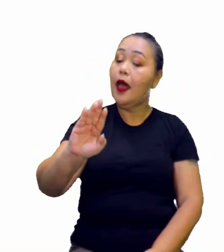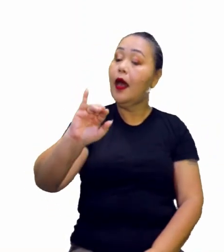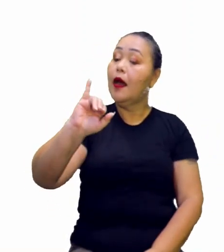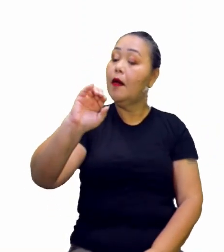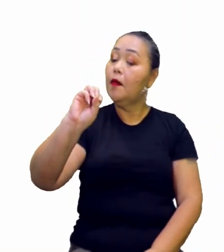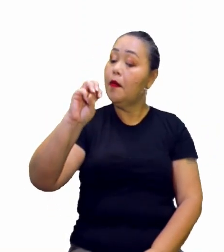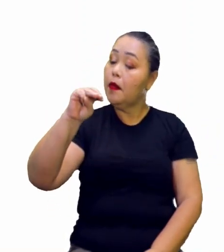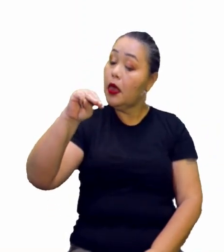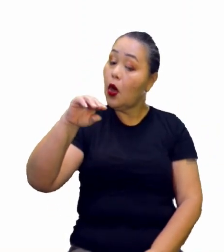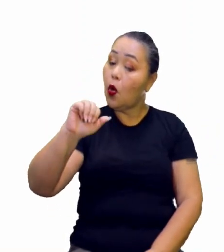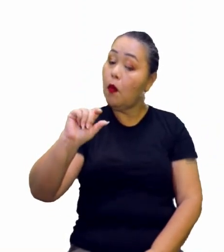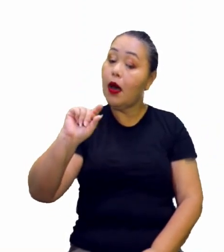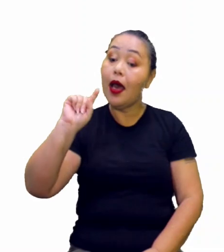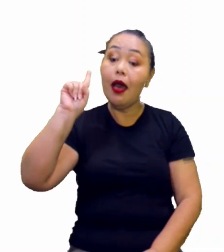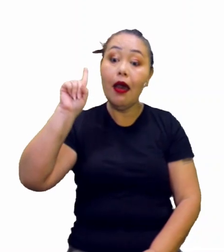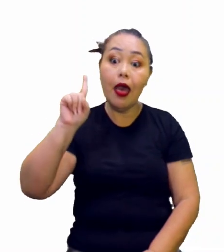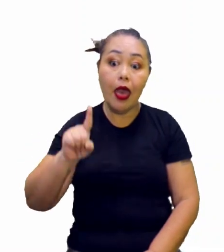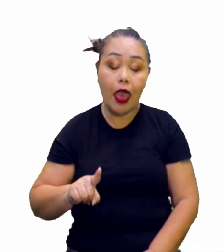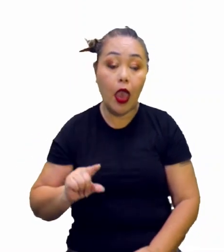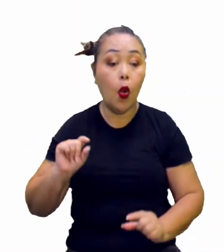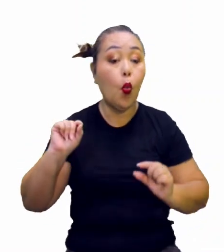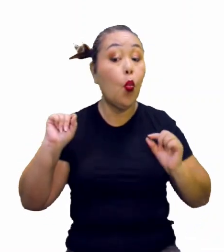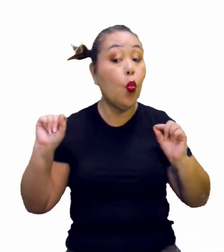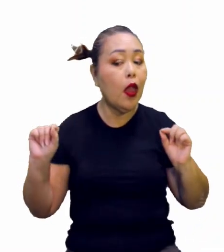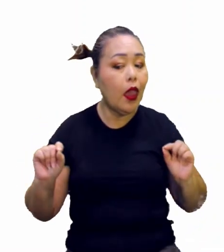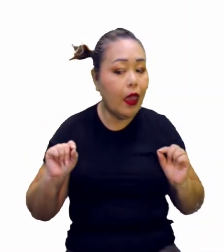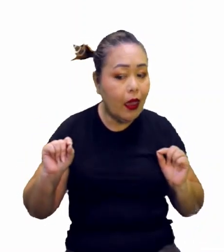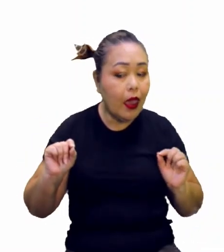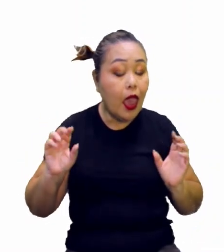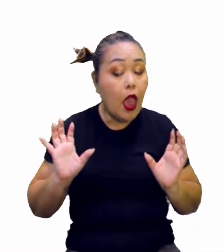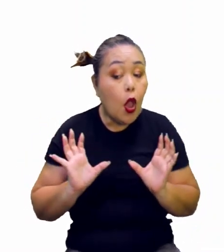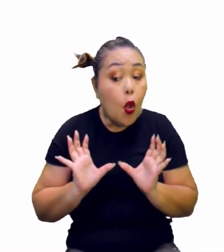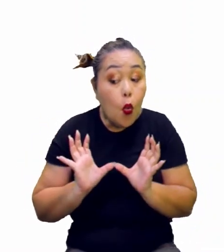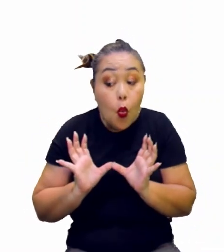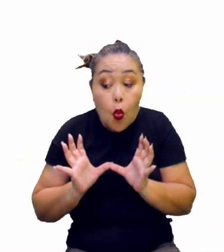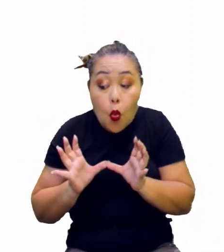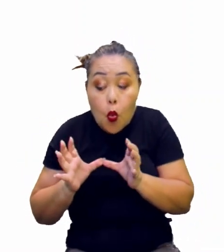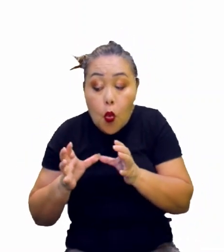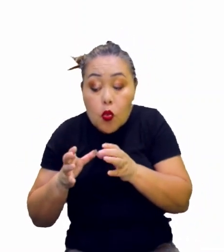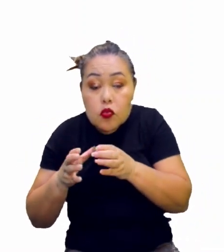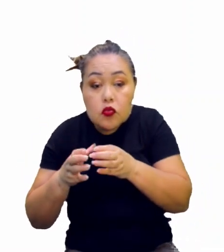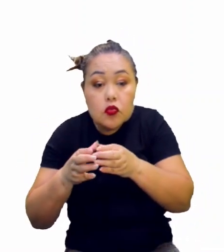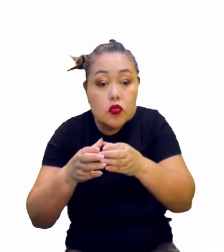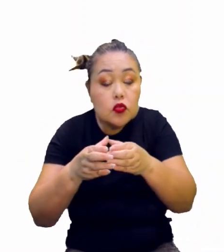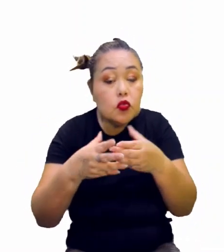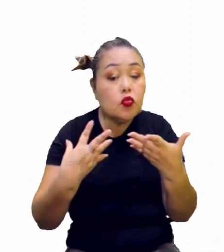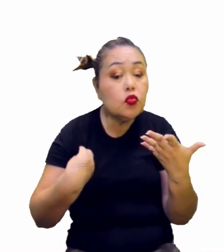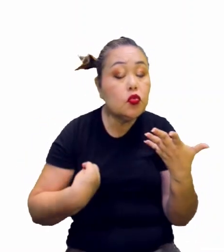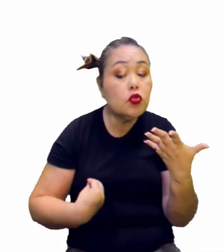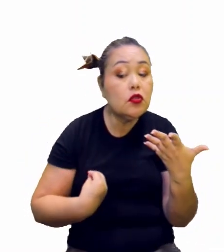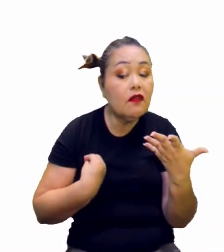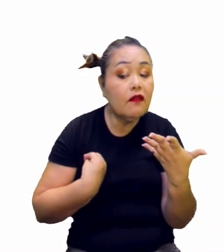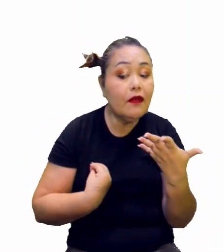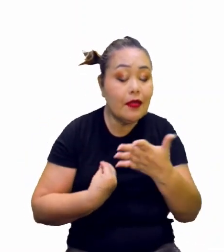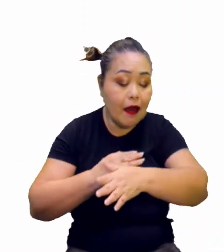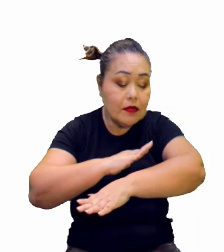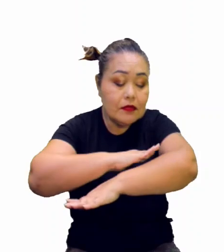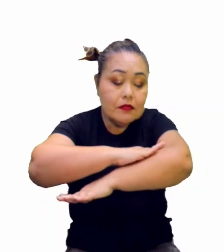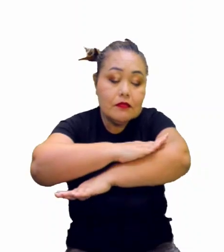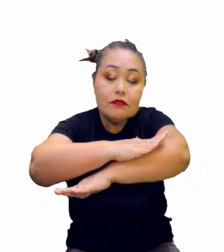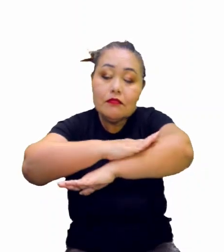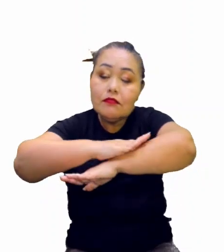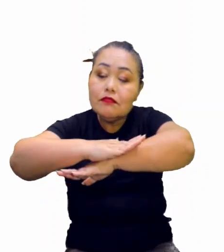e animal constituído pelo agrupamento de tipos de